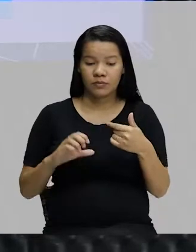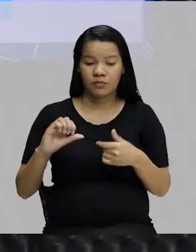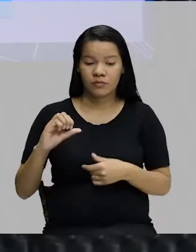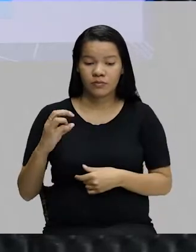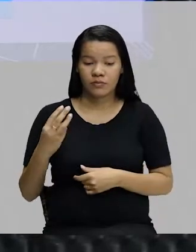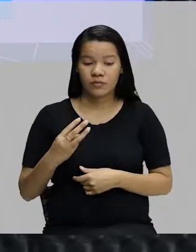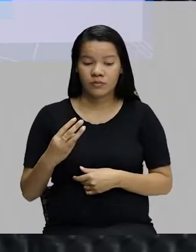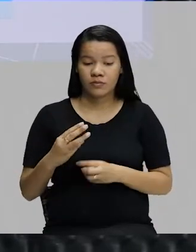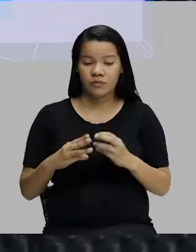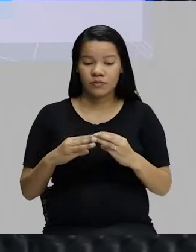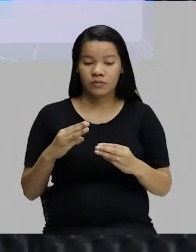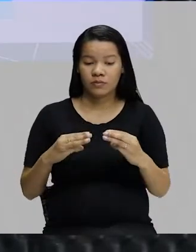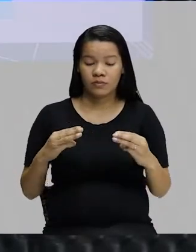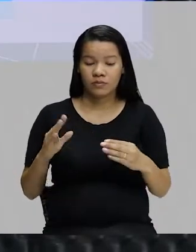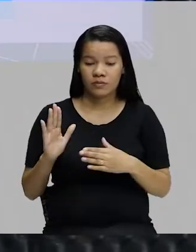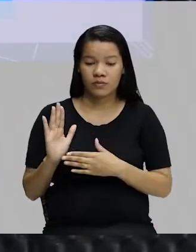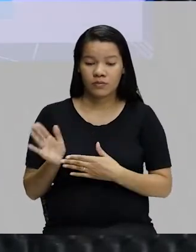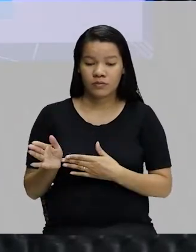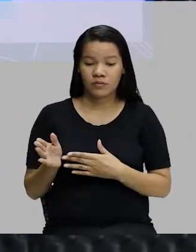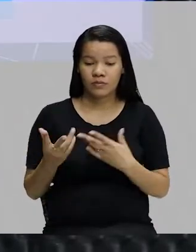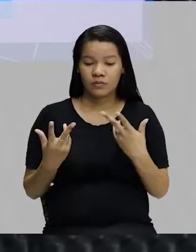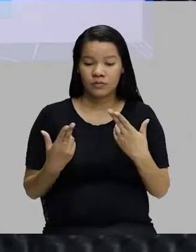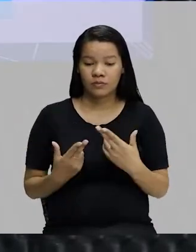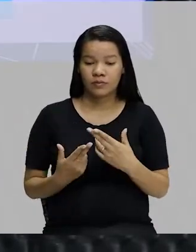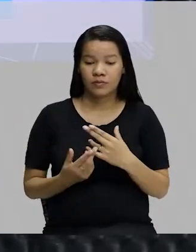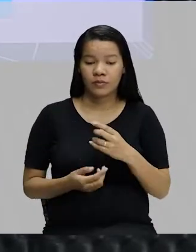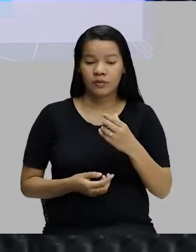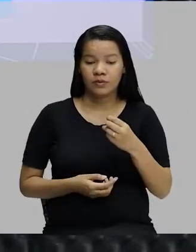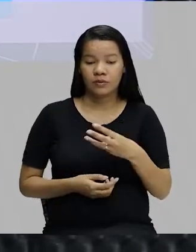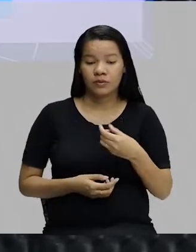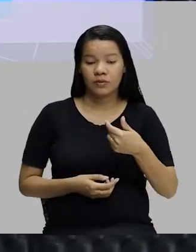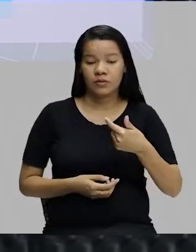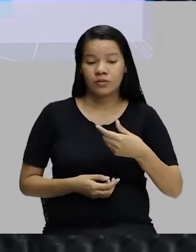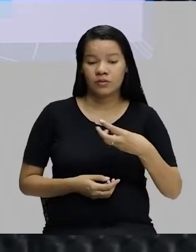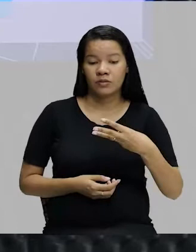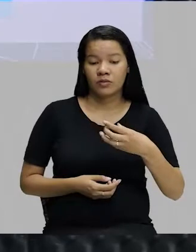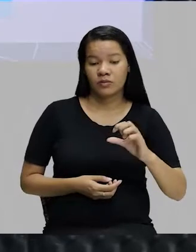massa permaneceu a mesma, 239 e